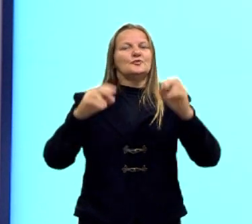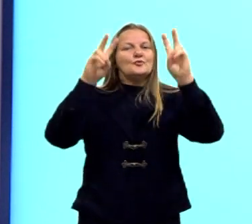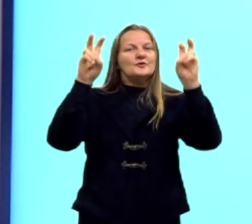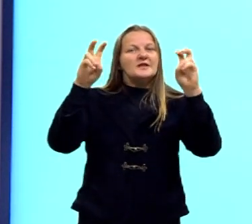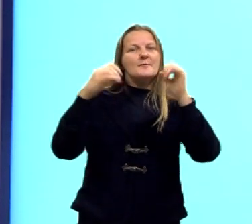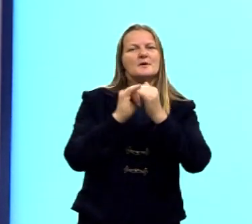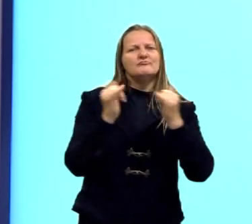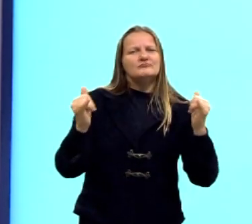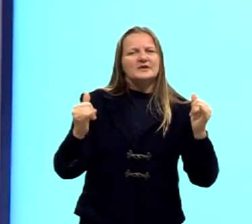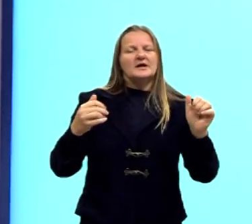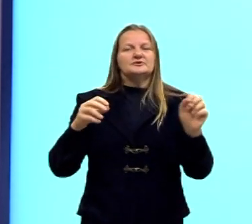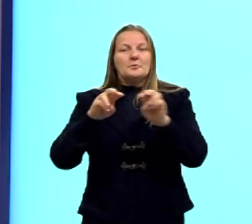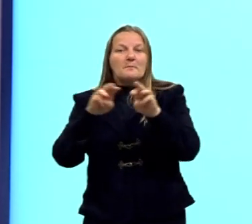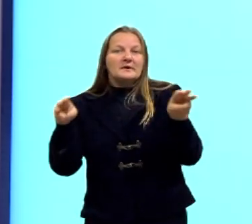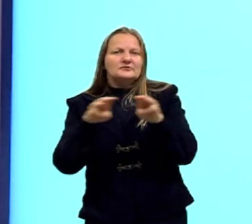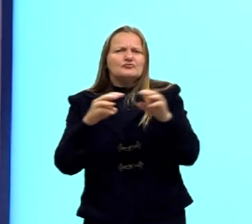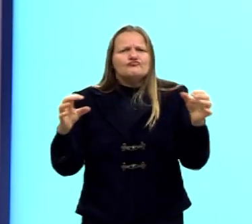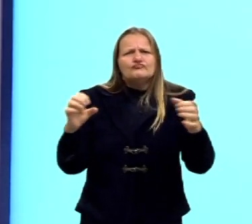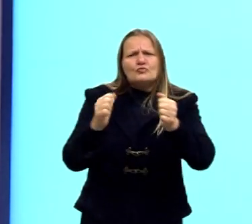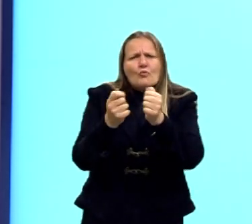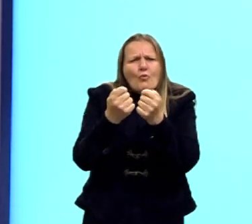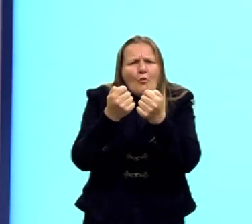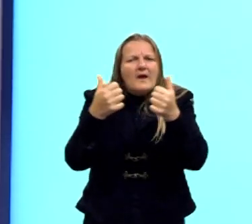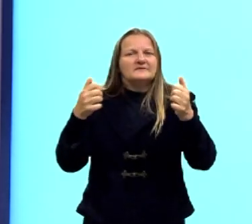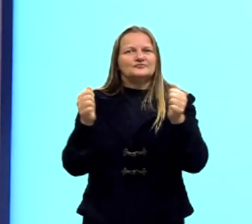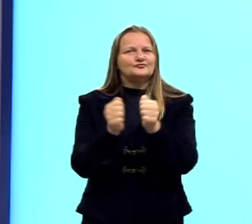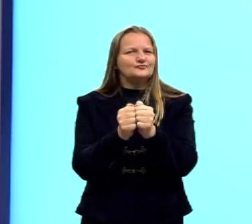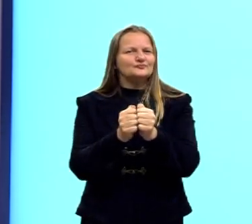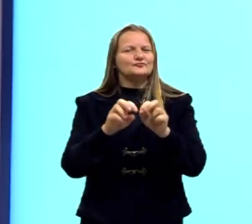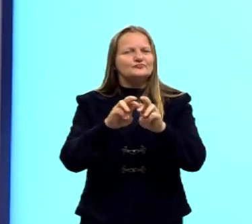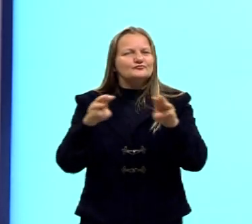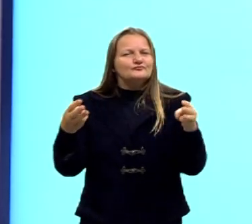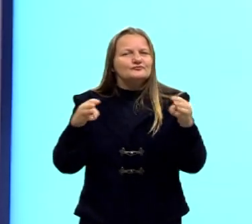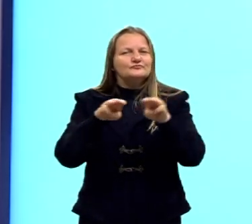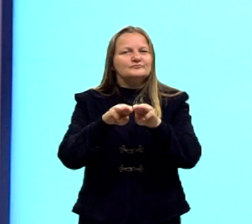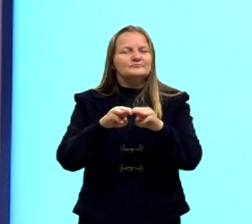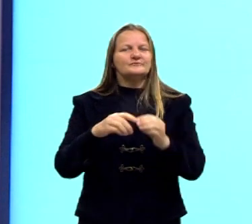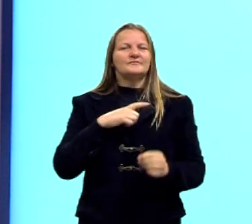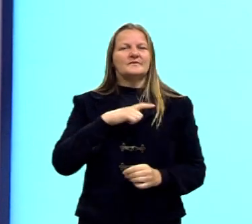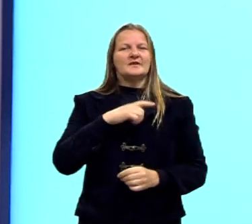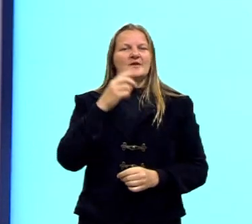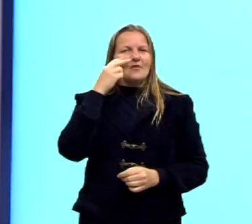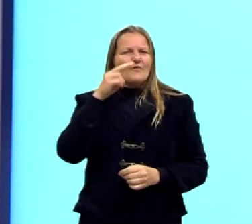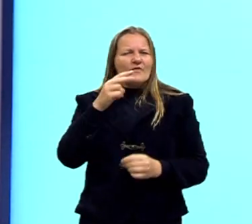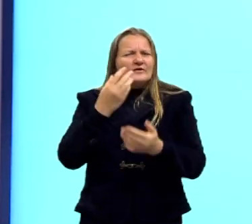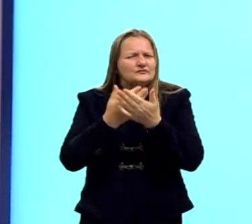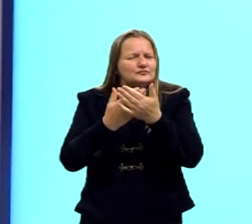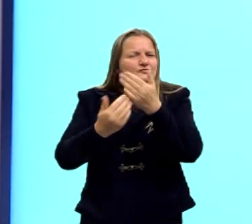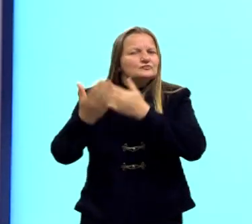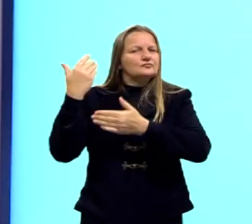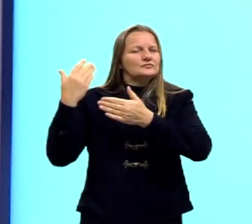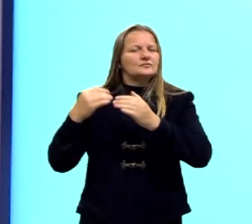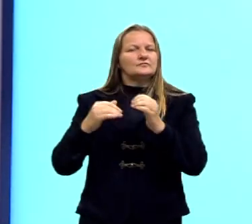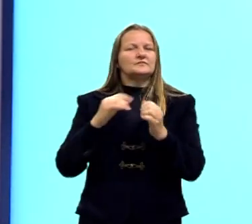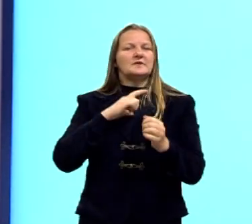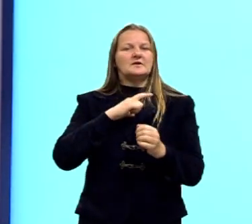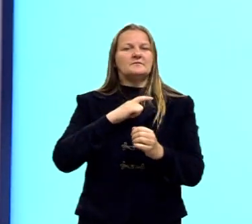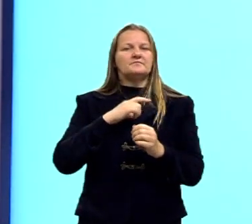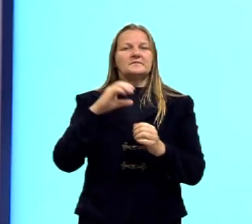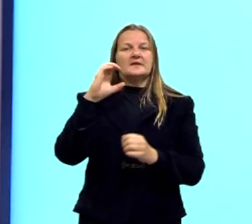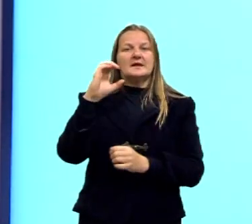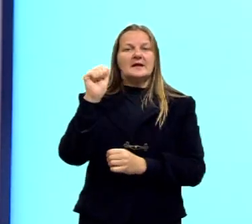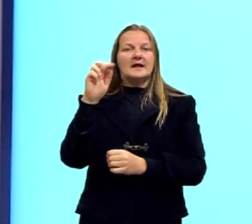gente vai entender melhor né aos pouquinhos certo e aí a gente viu lá em eletricidade que a carga elétrica